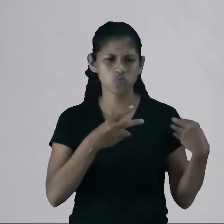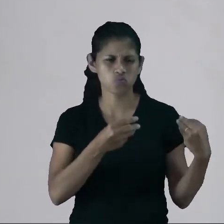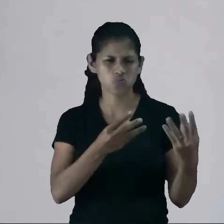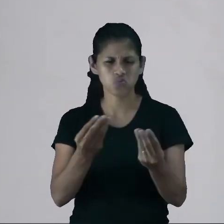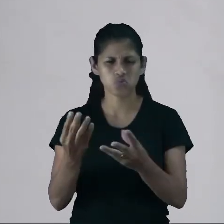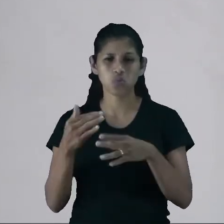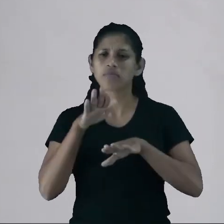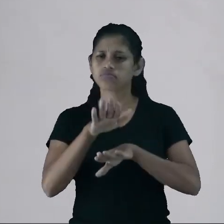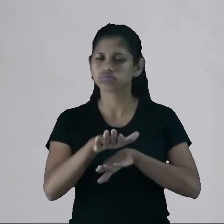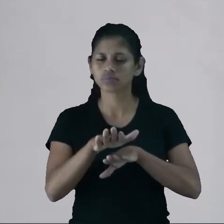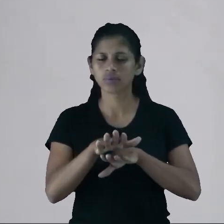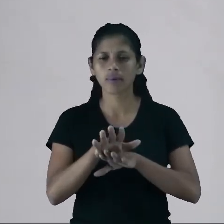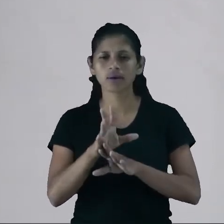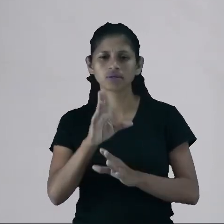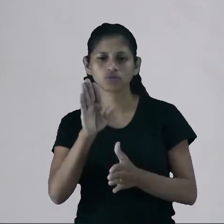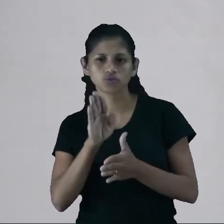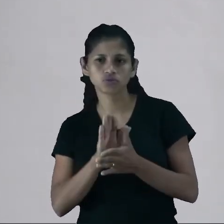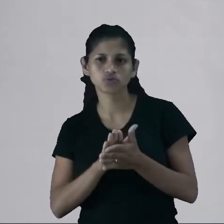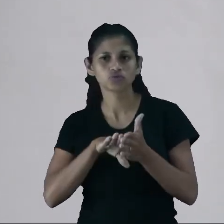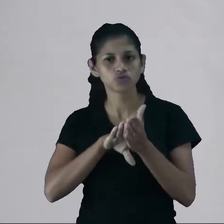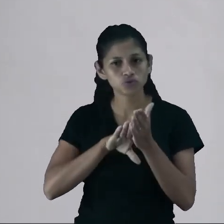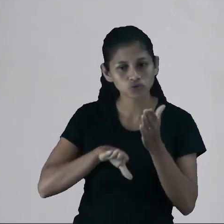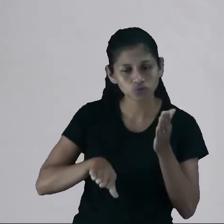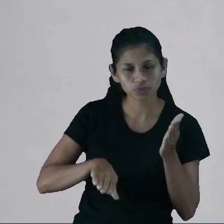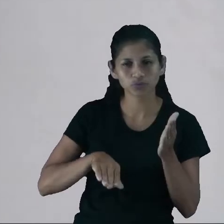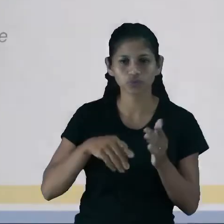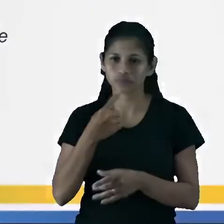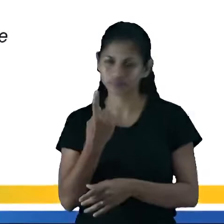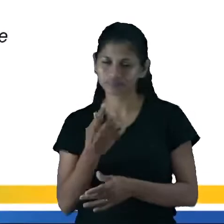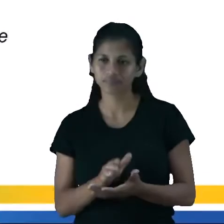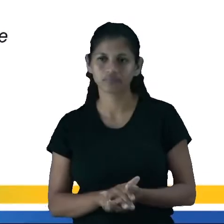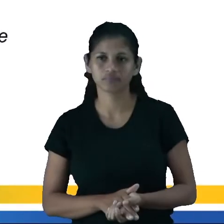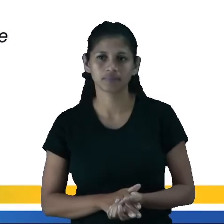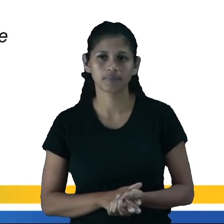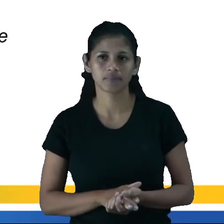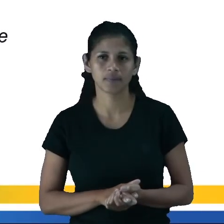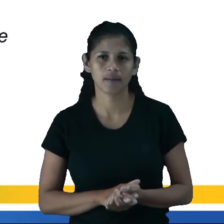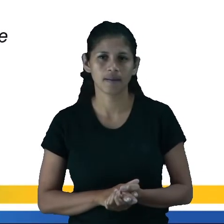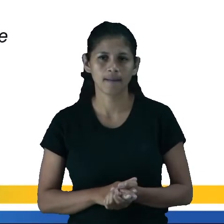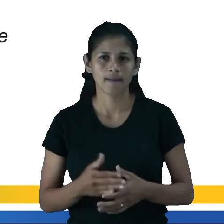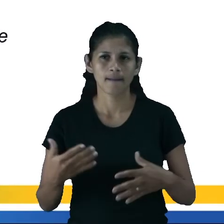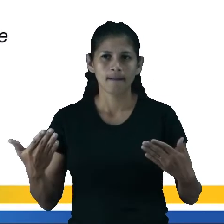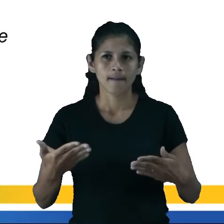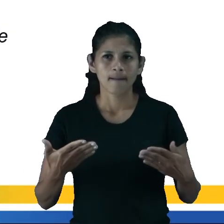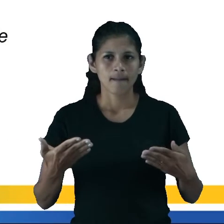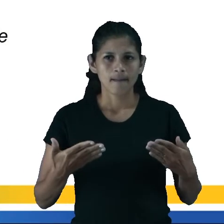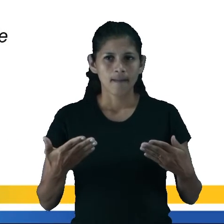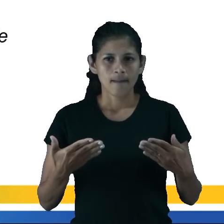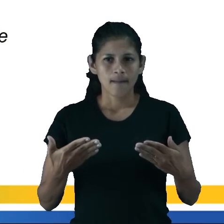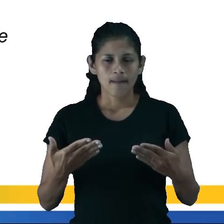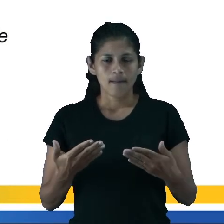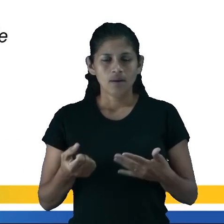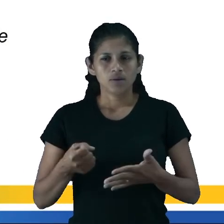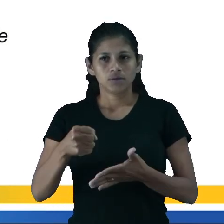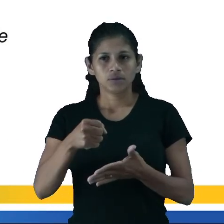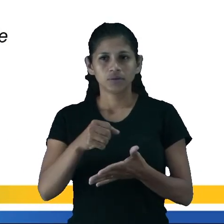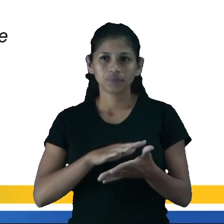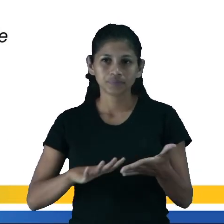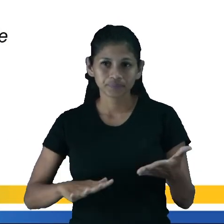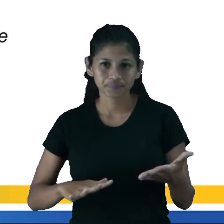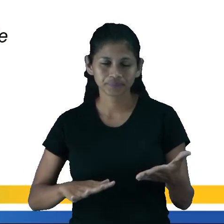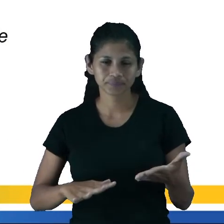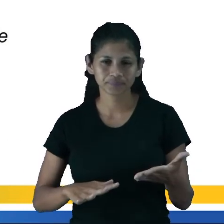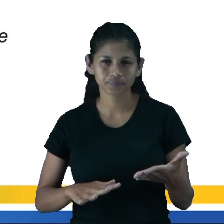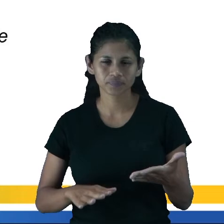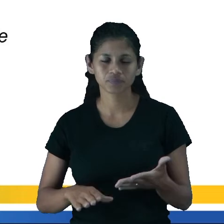dentro da cidade, aí nas ruas e atrapalhando às vezes o trânsito. Agora a gente vai aí para nosso exercitando, para